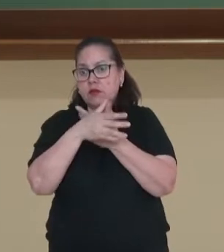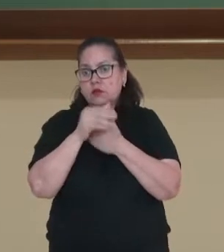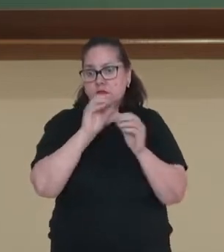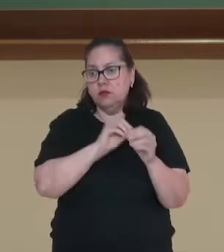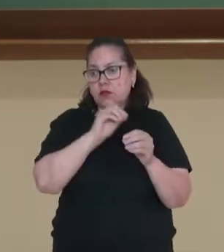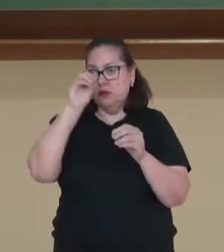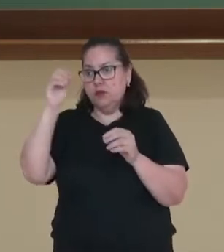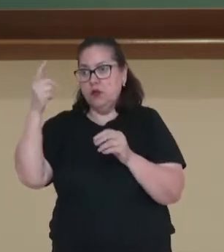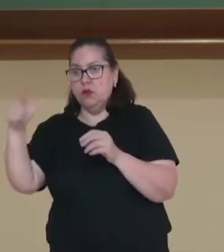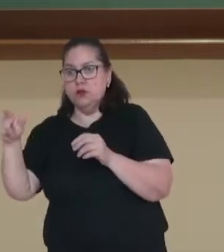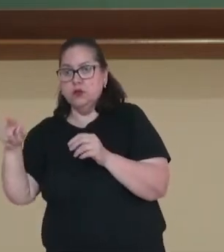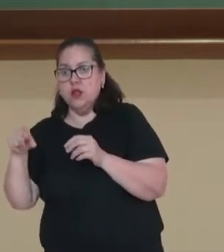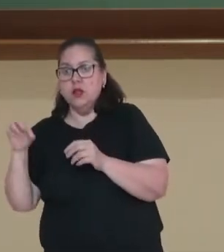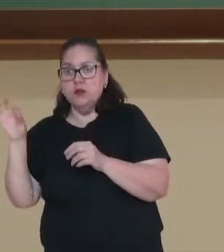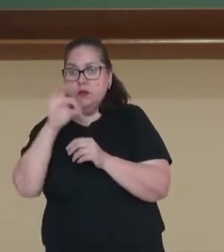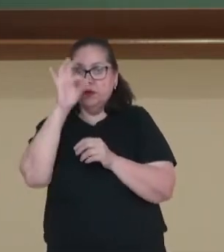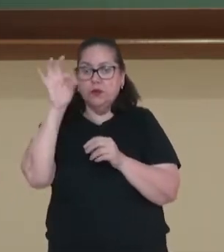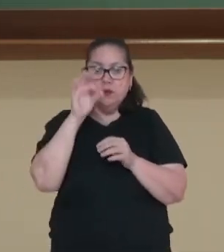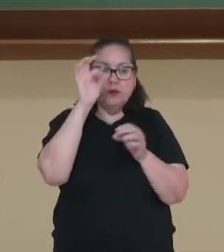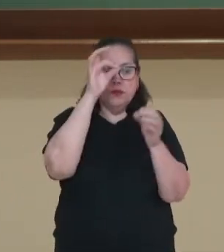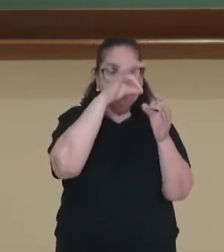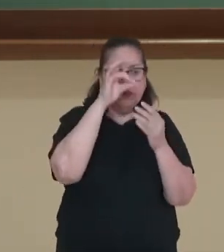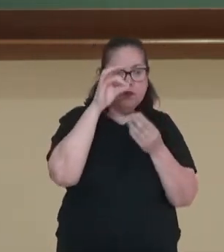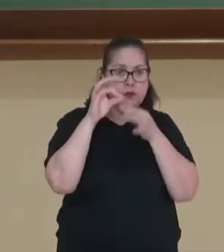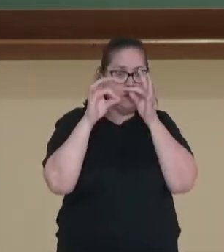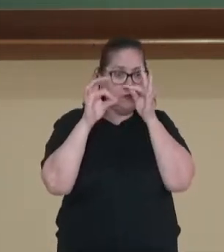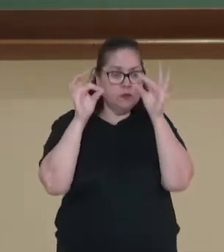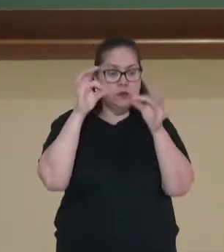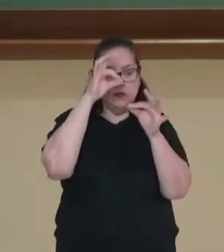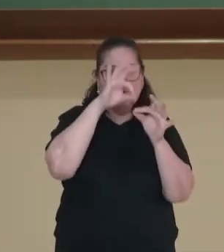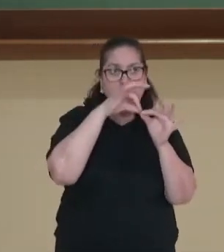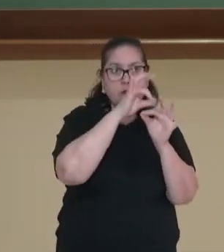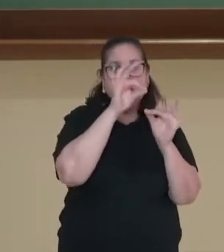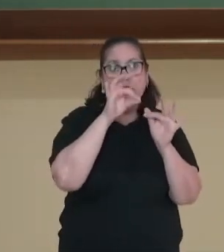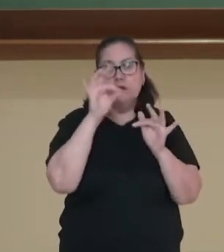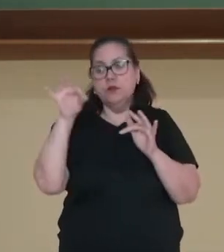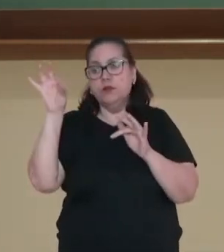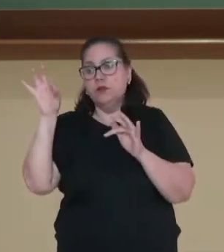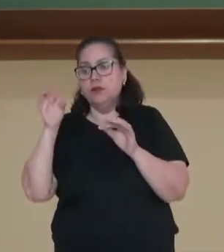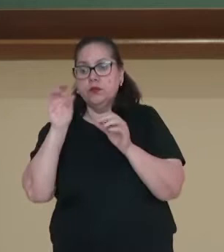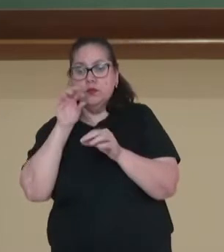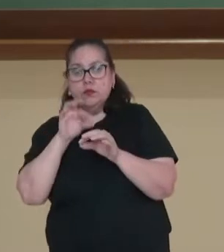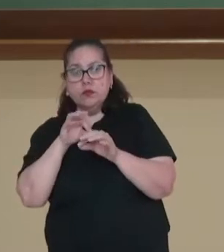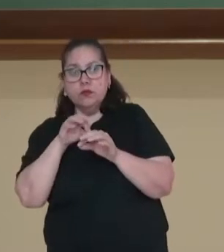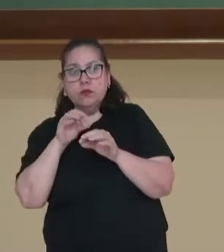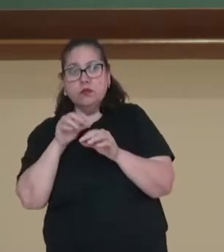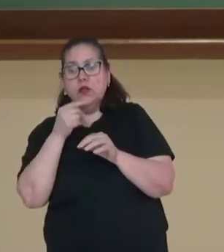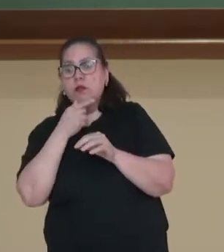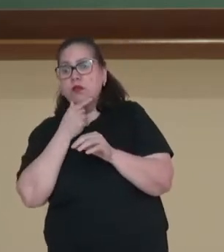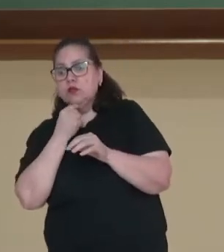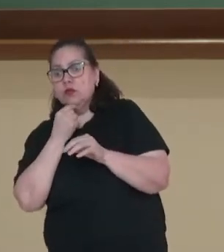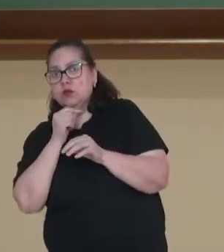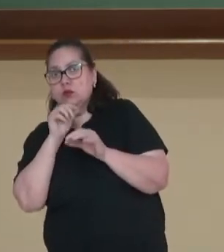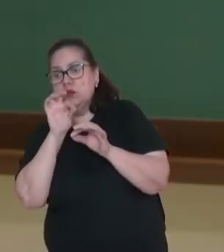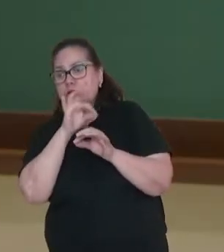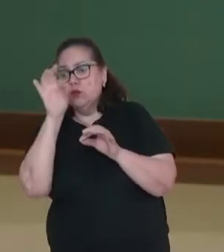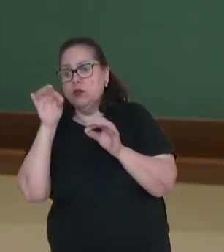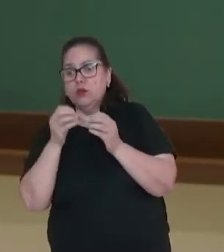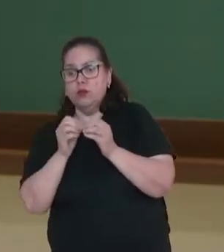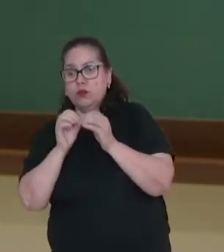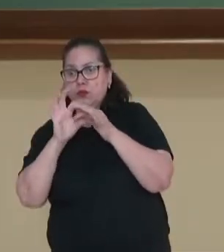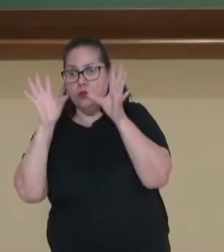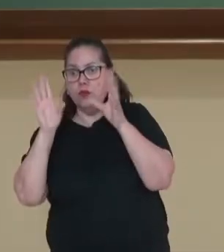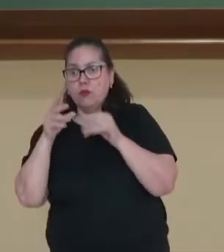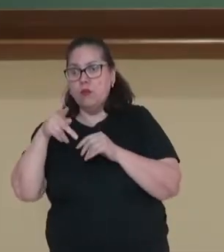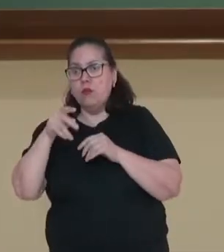planta para outra. Então, por exemplo, a abelha visita uma planta, né? Essa a florzinha ali encosta na parte masculina, que vai liberar o grão